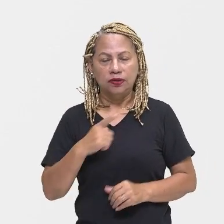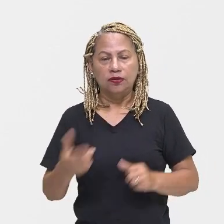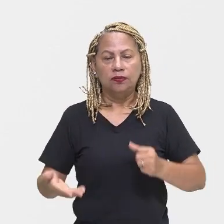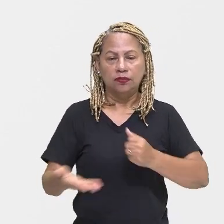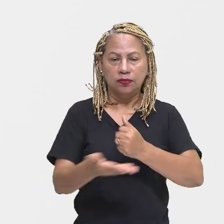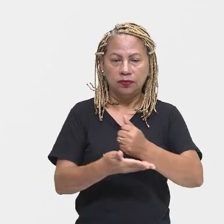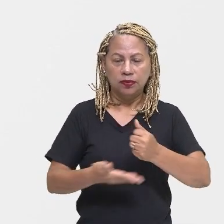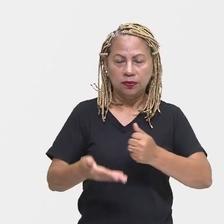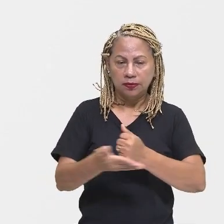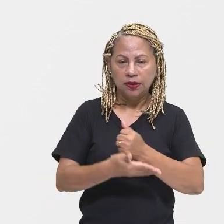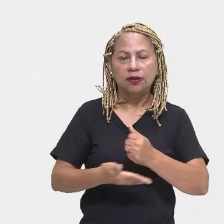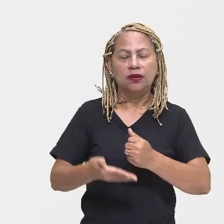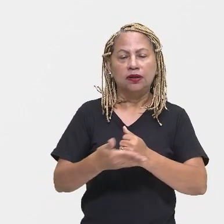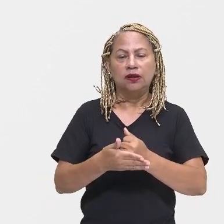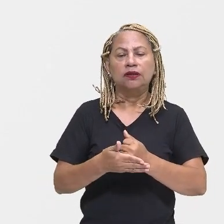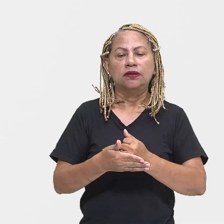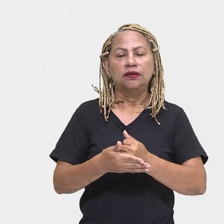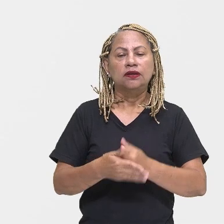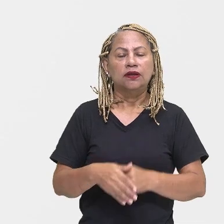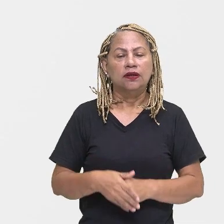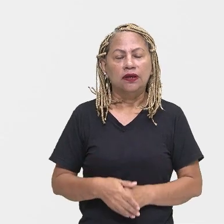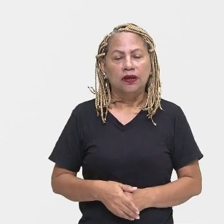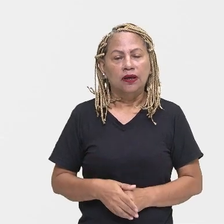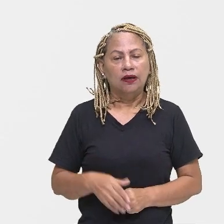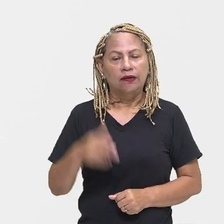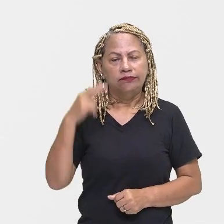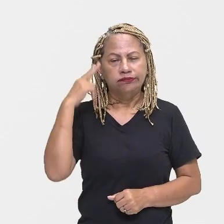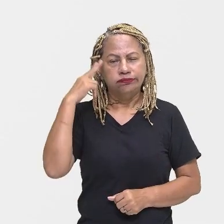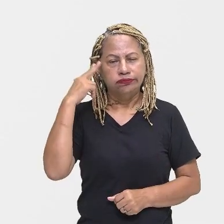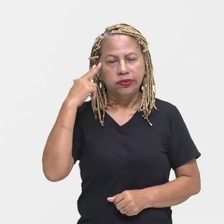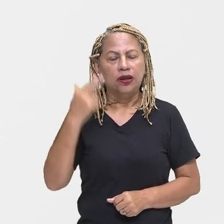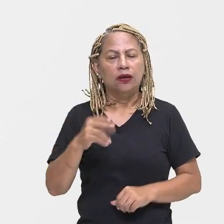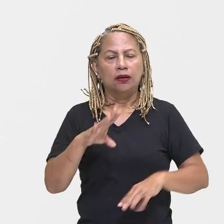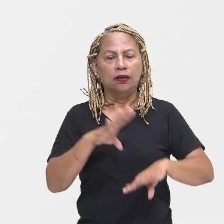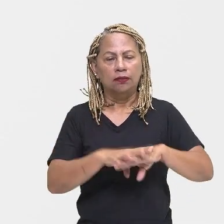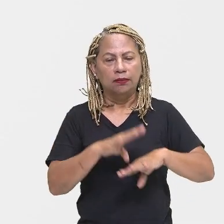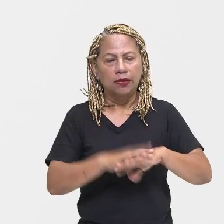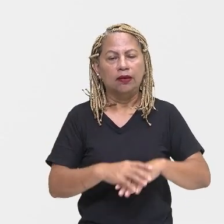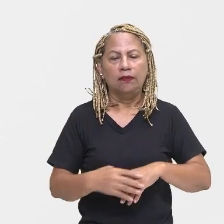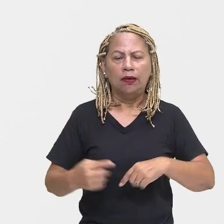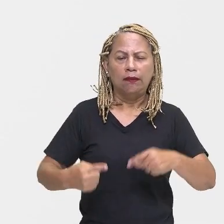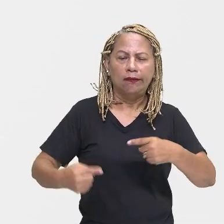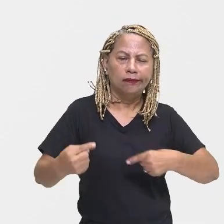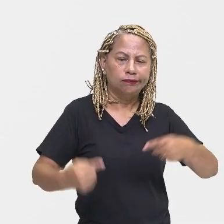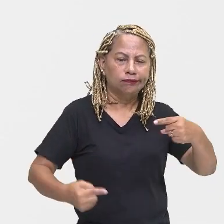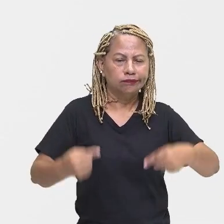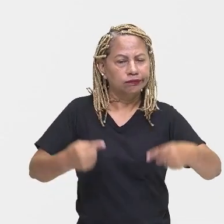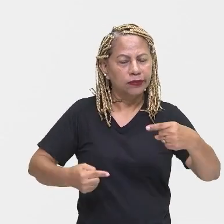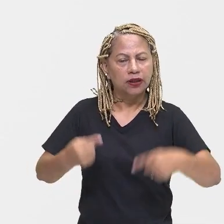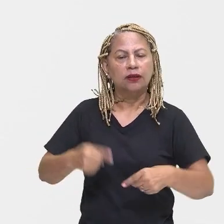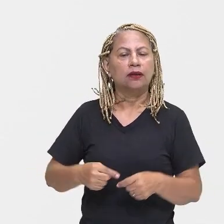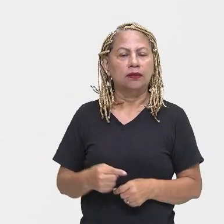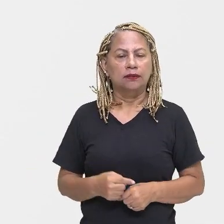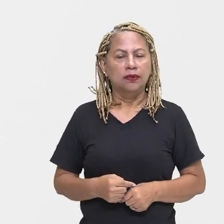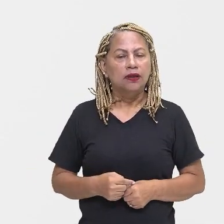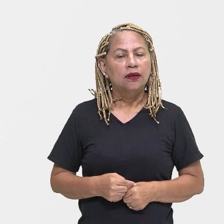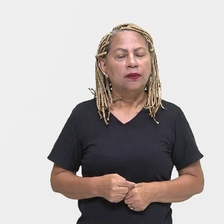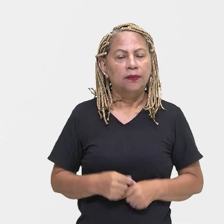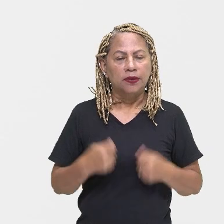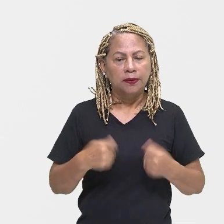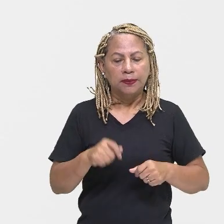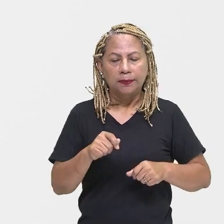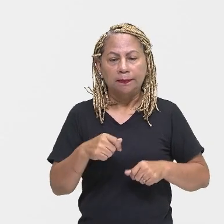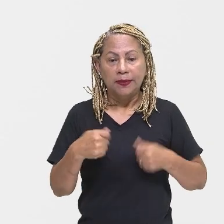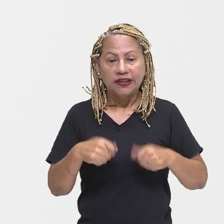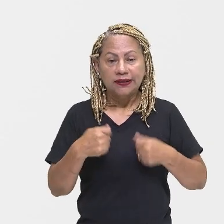lógica matemática, há também uma lógica discursiva, já que o jogador precisa fazer escolhas dentro